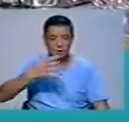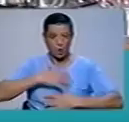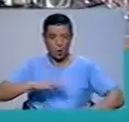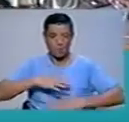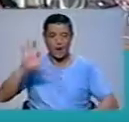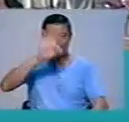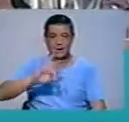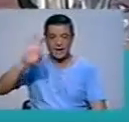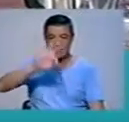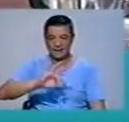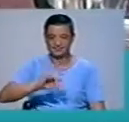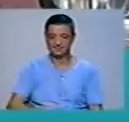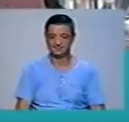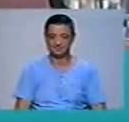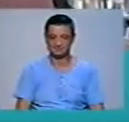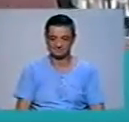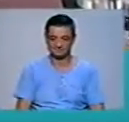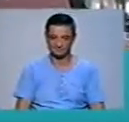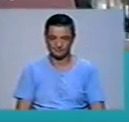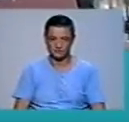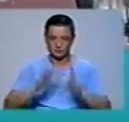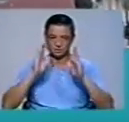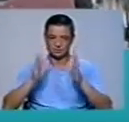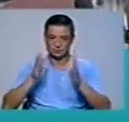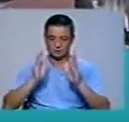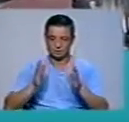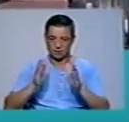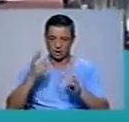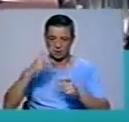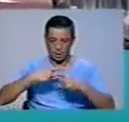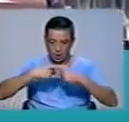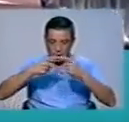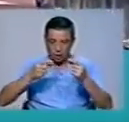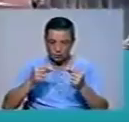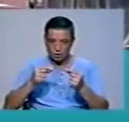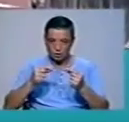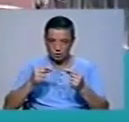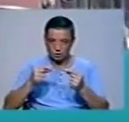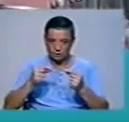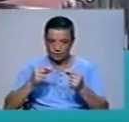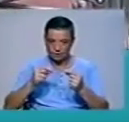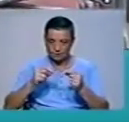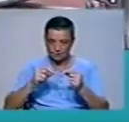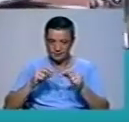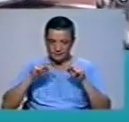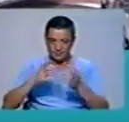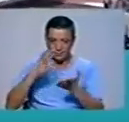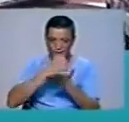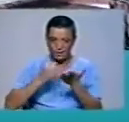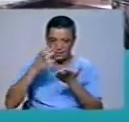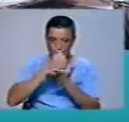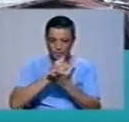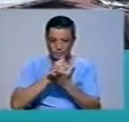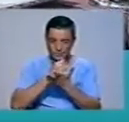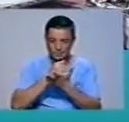E já está. Pronto. E aqui temos uns rissóizinhos. Neste caso temos uns de legumes. Eu